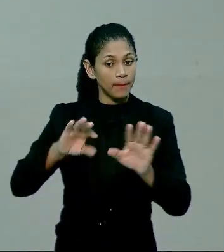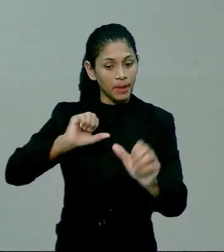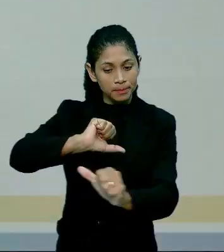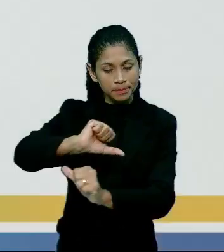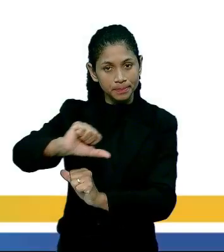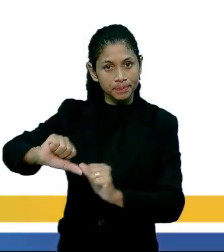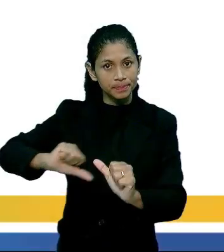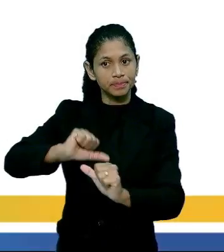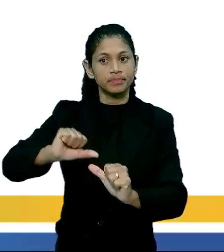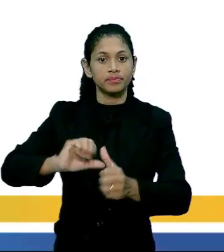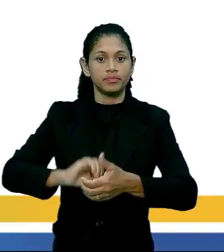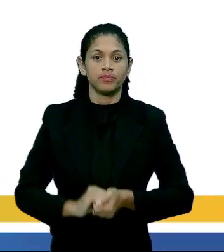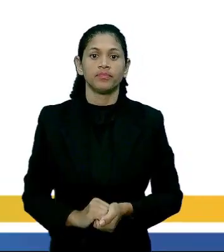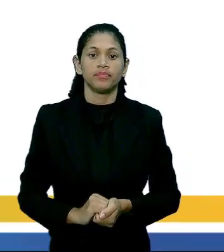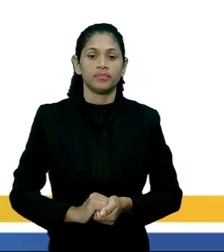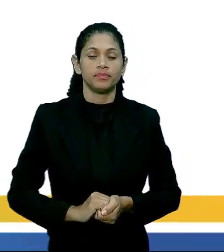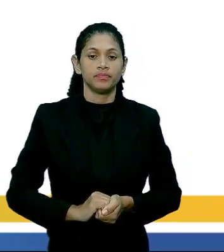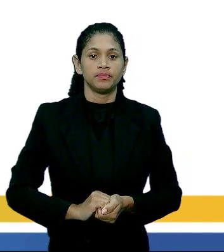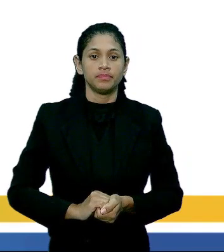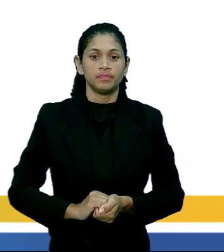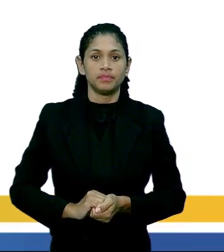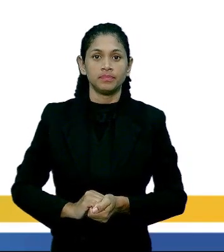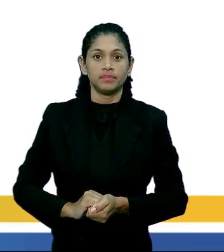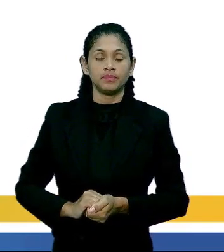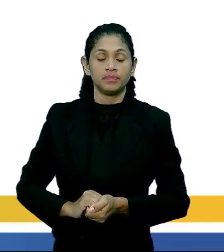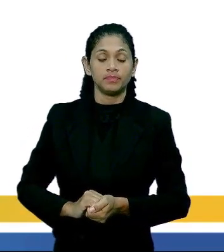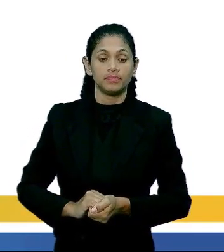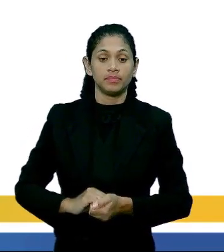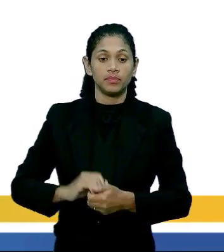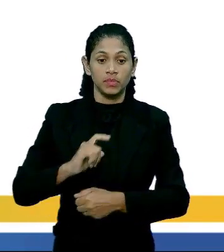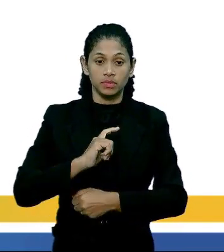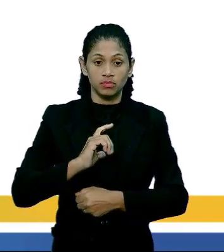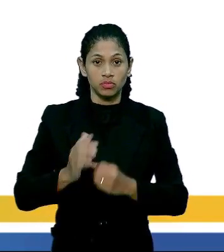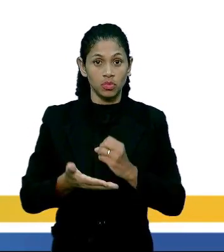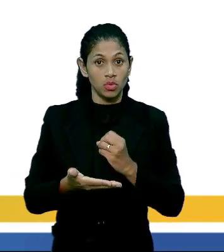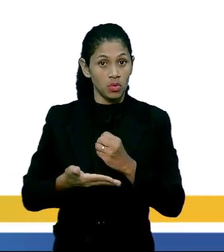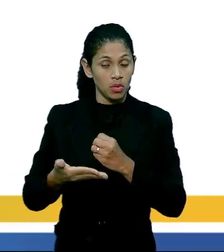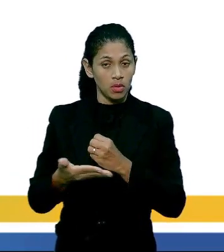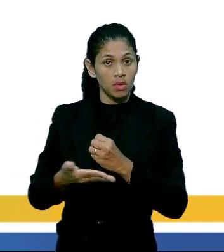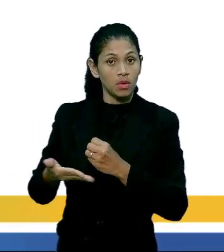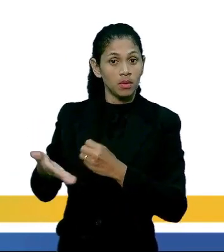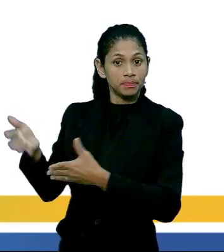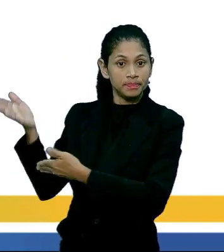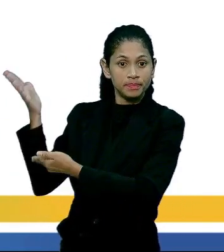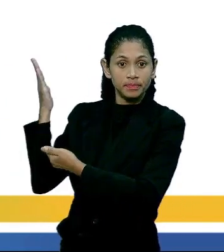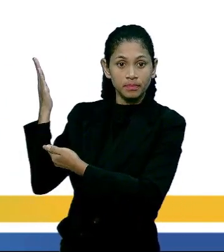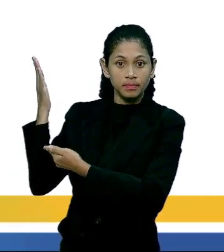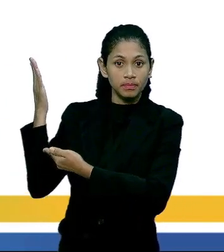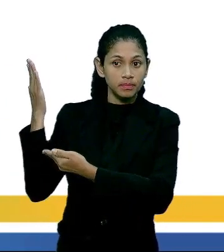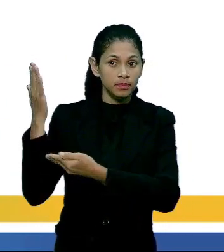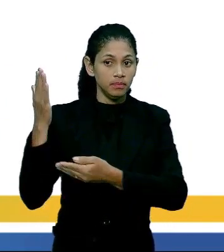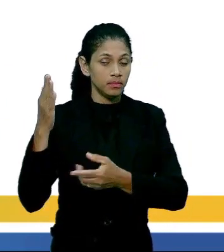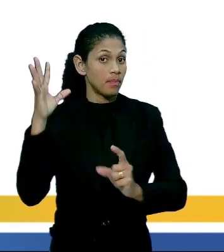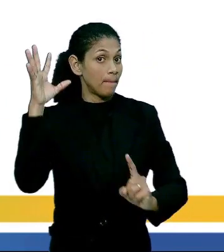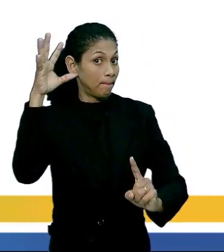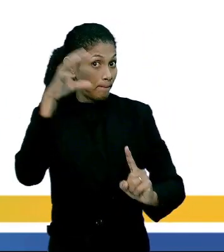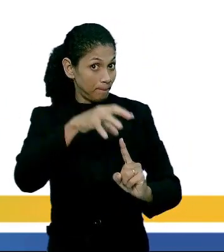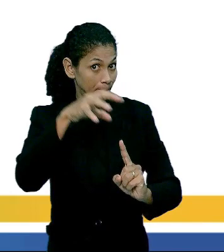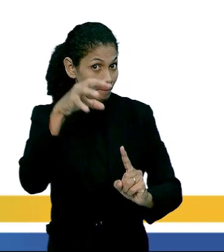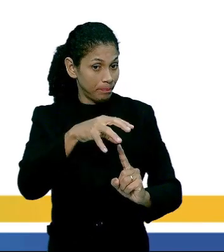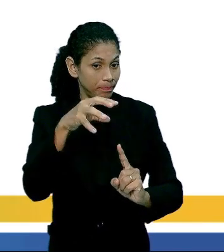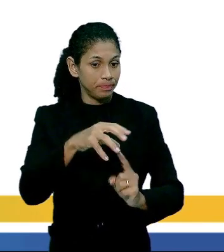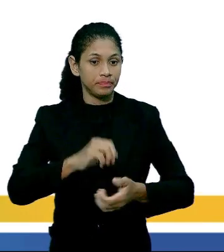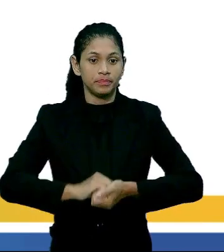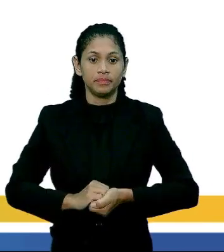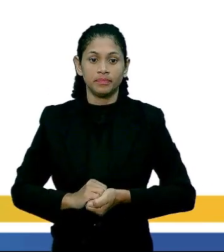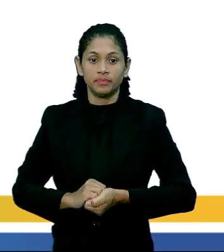E aí, compreendido isso, a gente faz só aquele rememberzinho básico em relação tanto à influência, temos uma influência, e também o